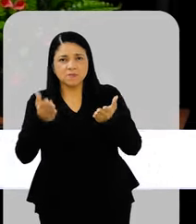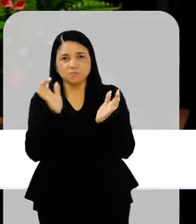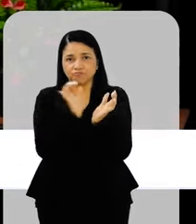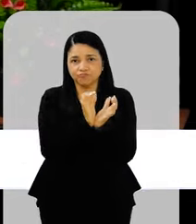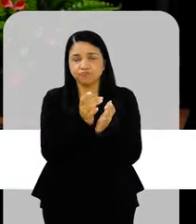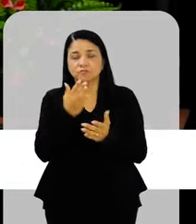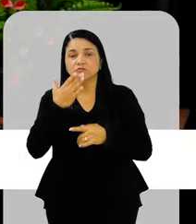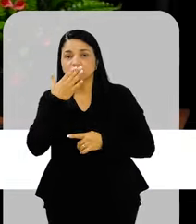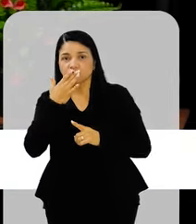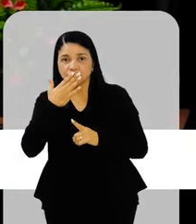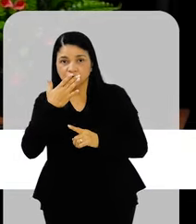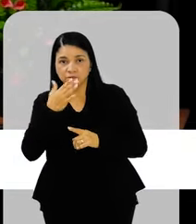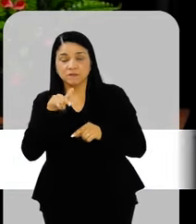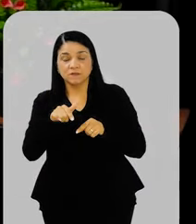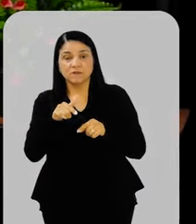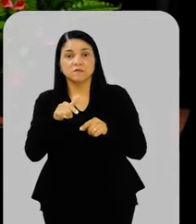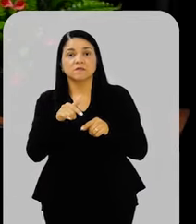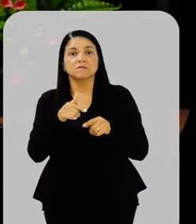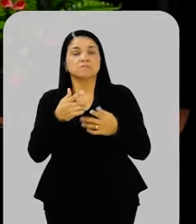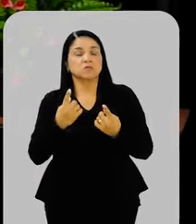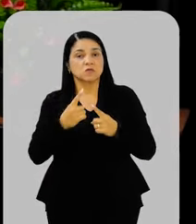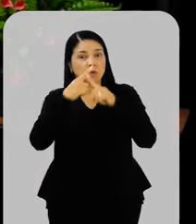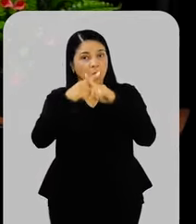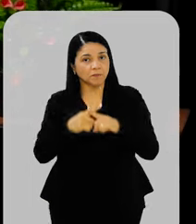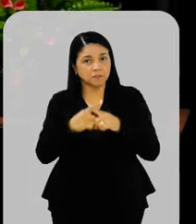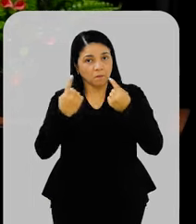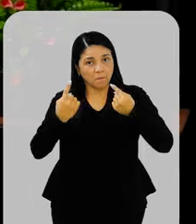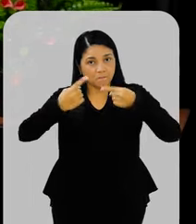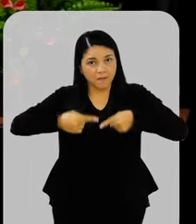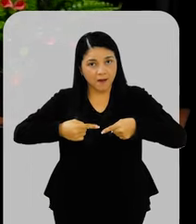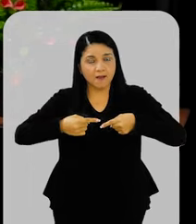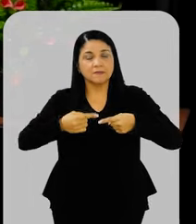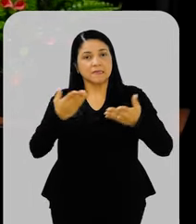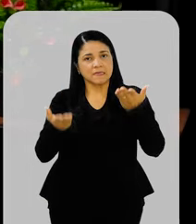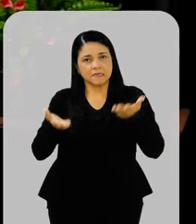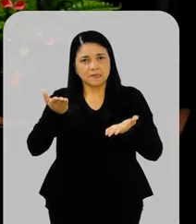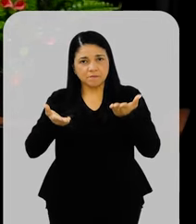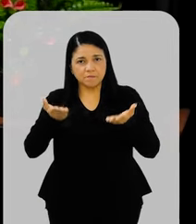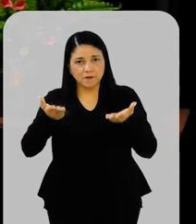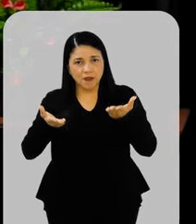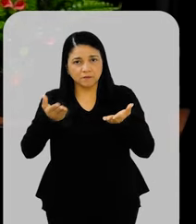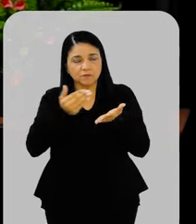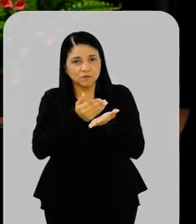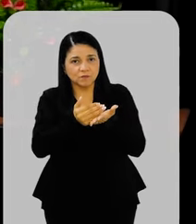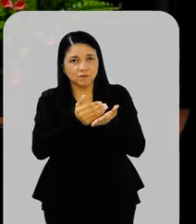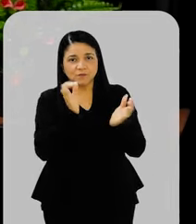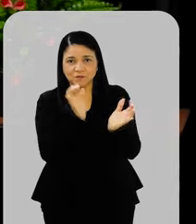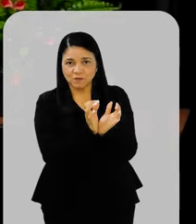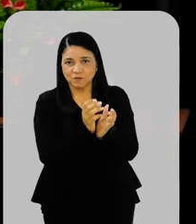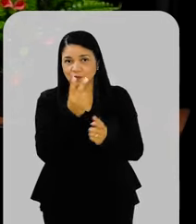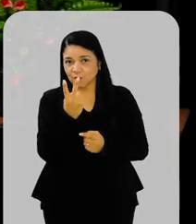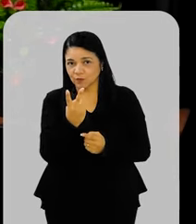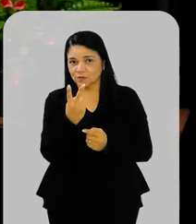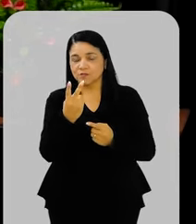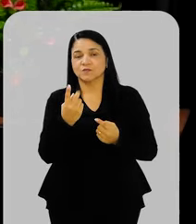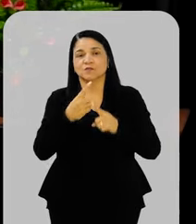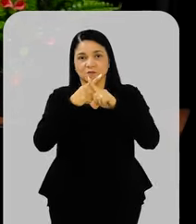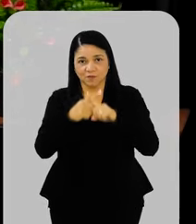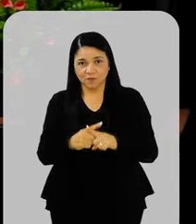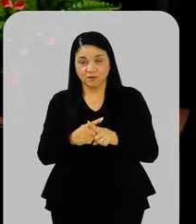casa não tem sido determinante como é em outras competições. Então está bastante equilibrado esse início de Série A2 do campeonato.